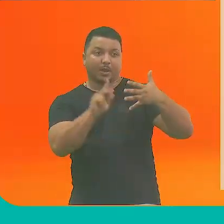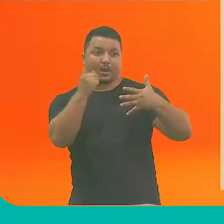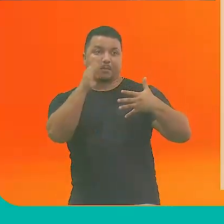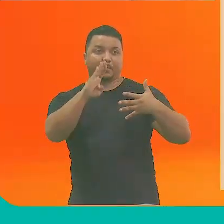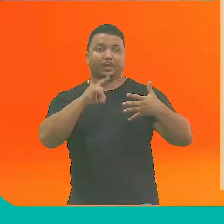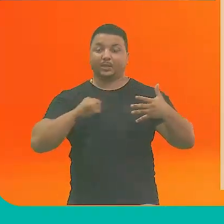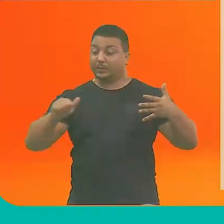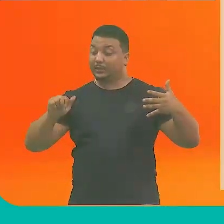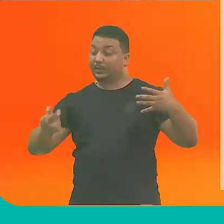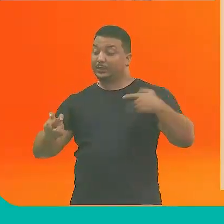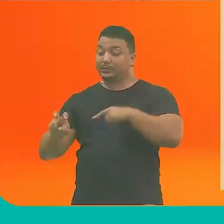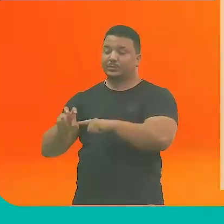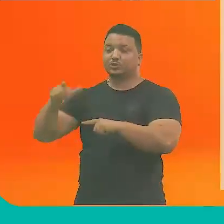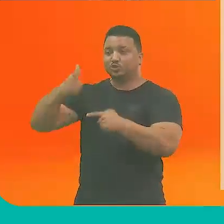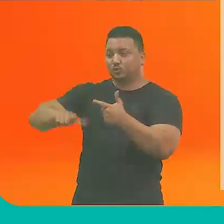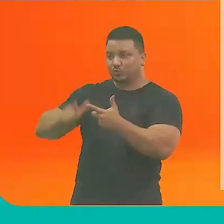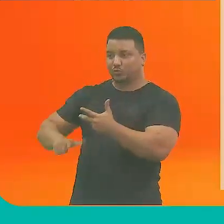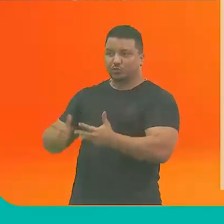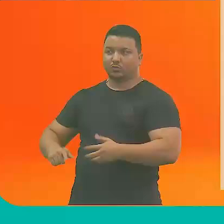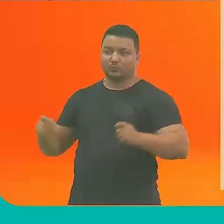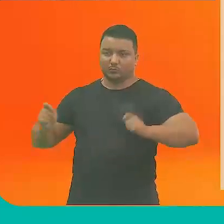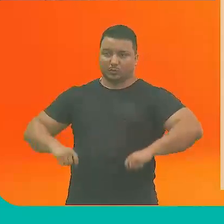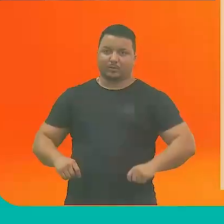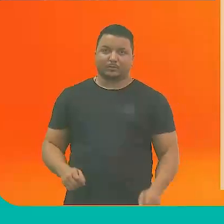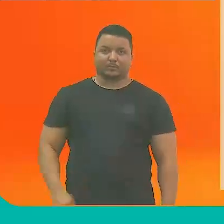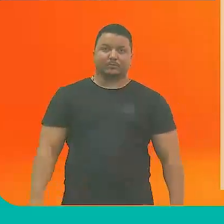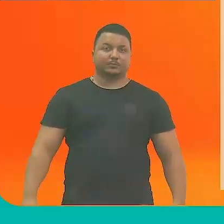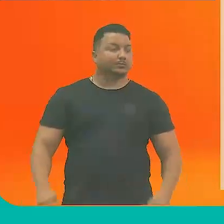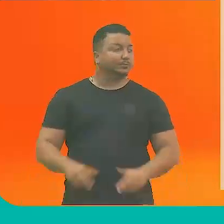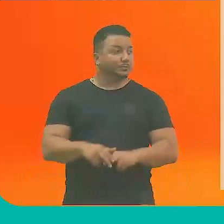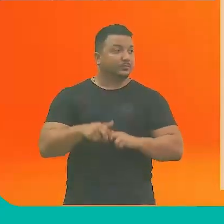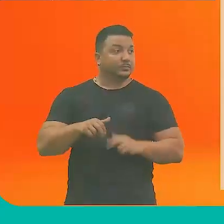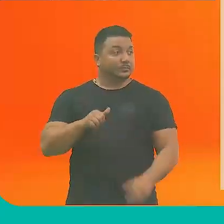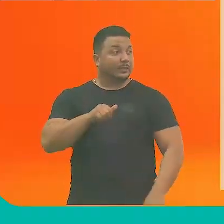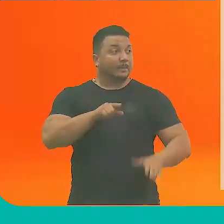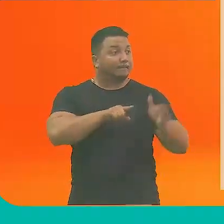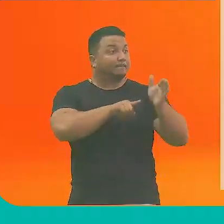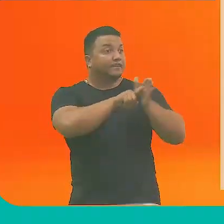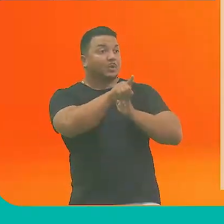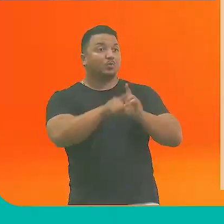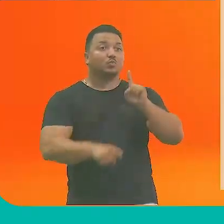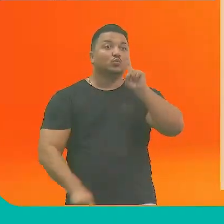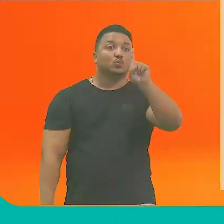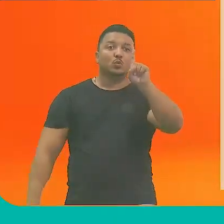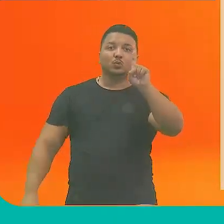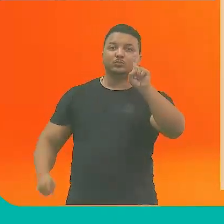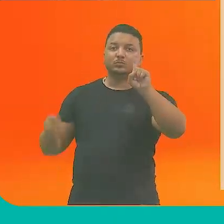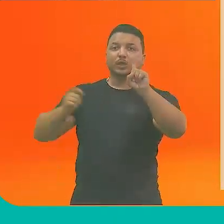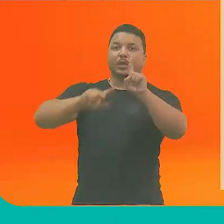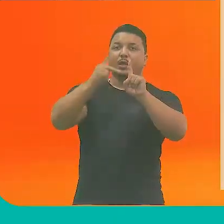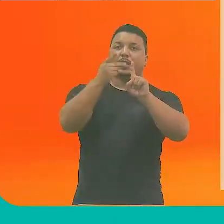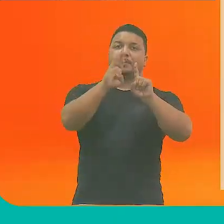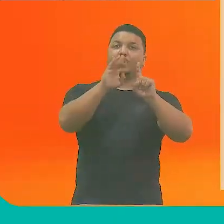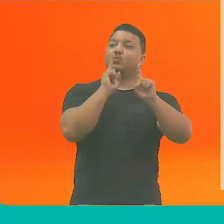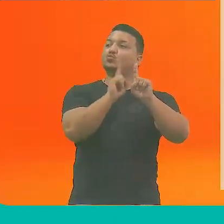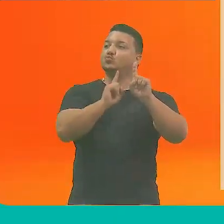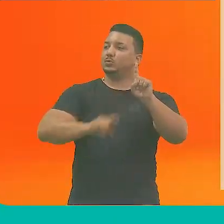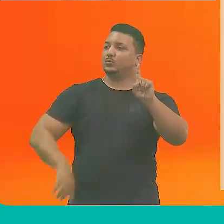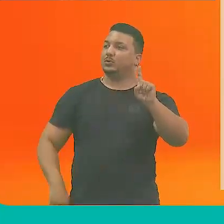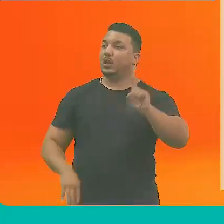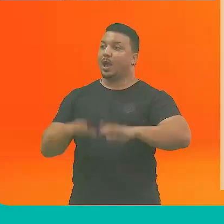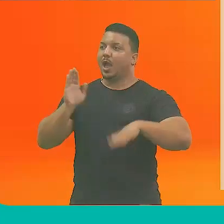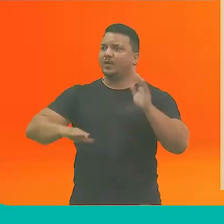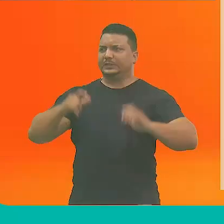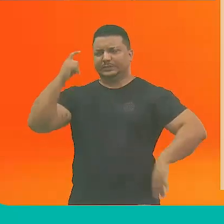outras 15 elas se repetem. Cada questão, ela só é colocada uma única habilidade, por mais que às vezes a